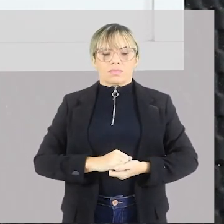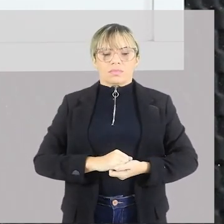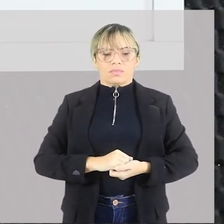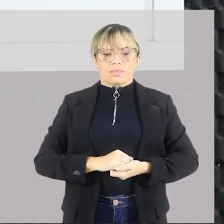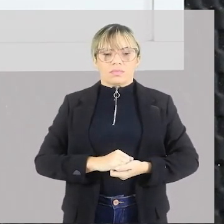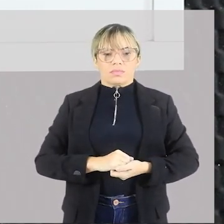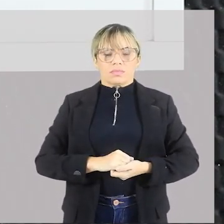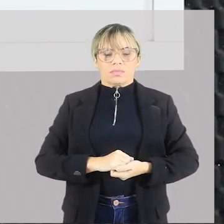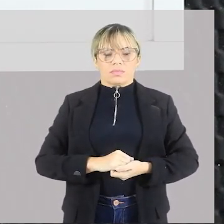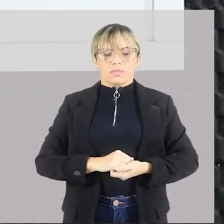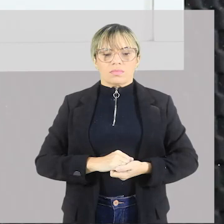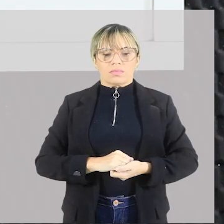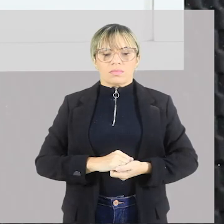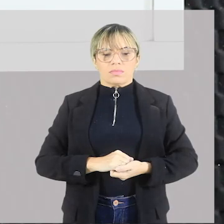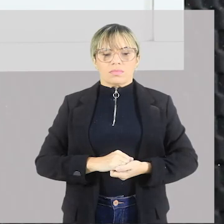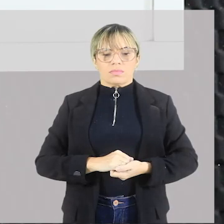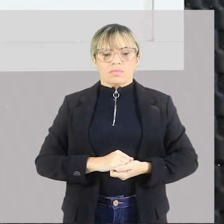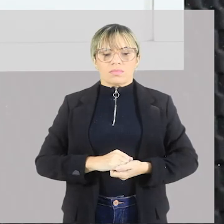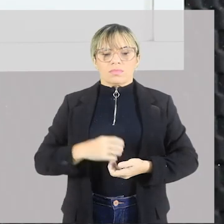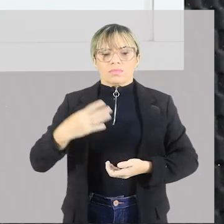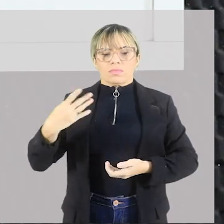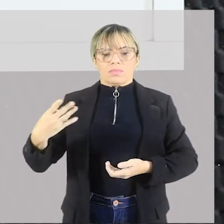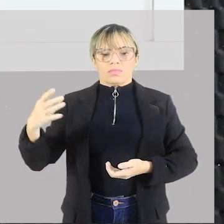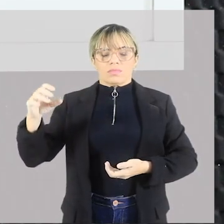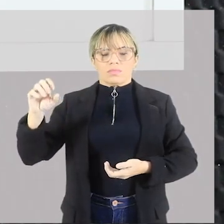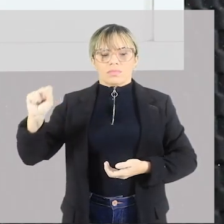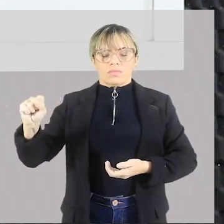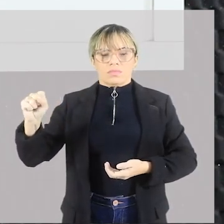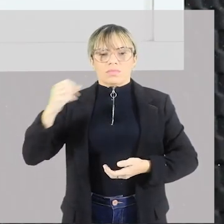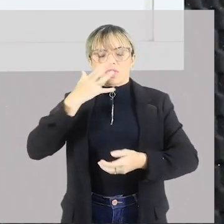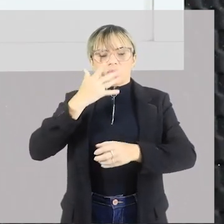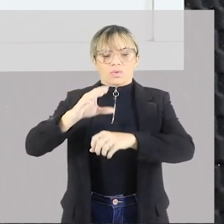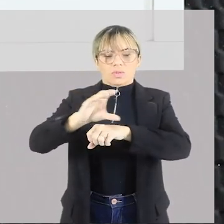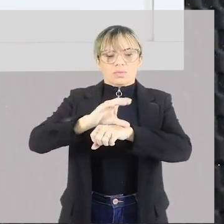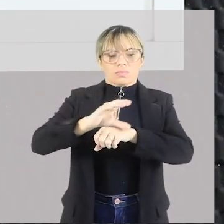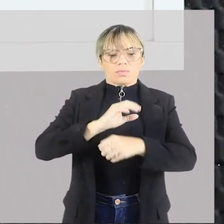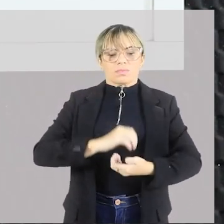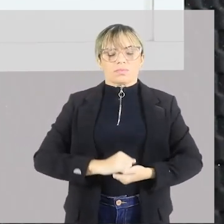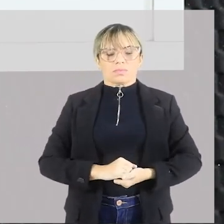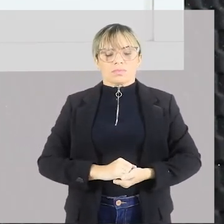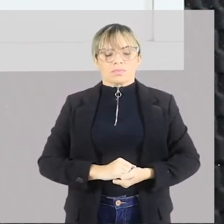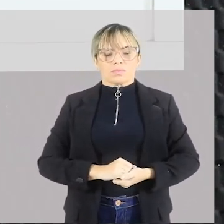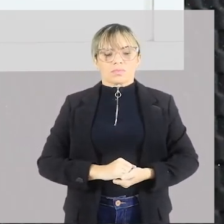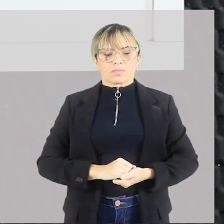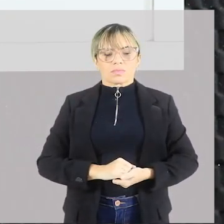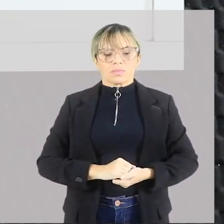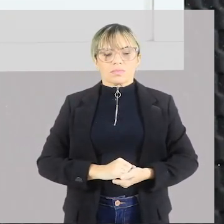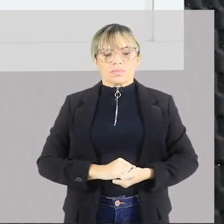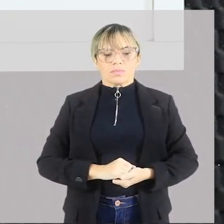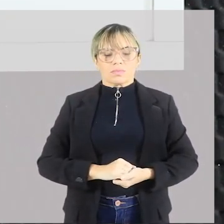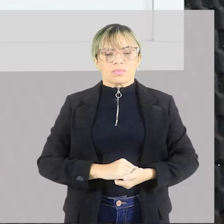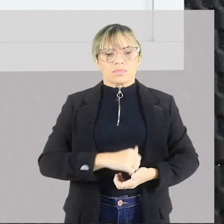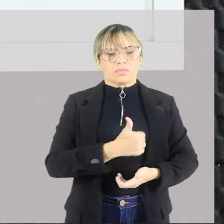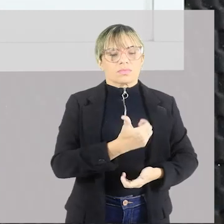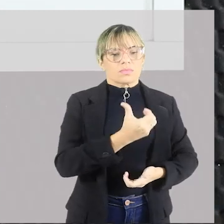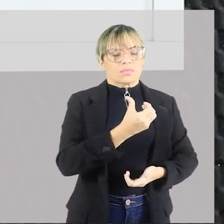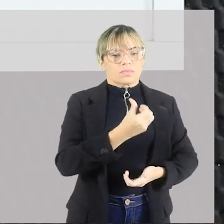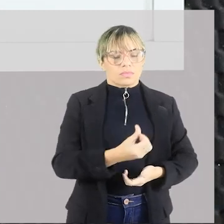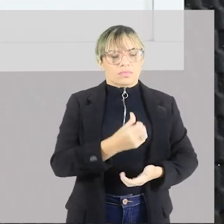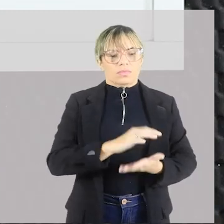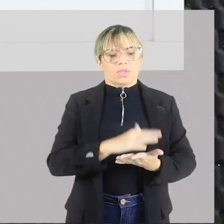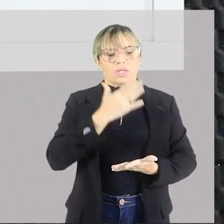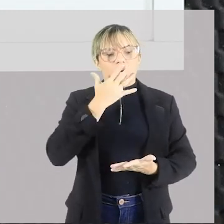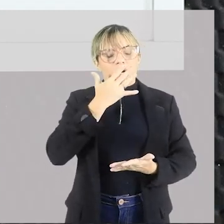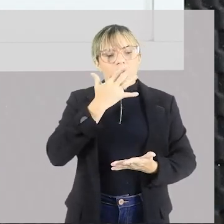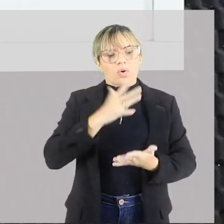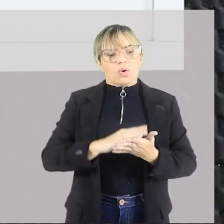eh 48 veículos da cor cinza e 16 da cor vermelho